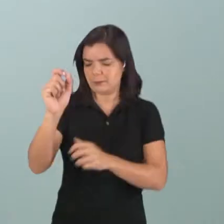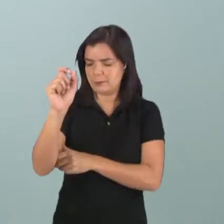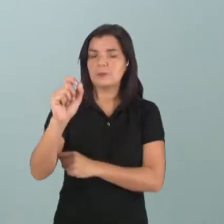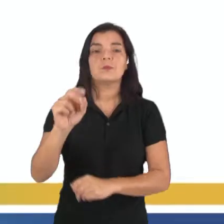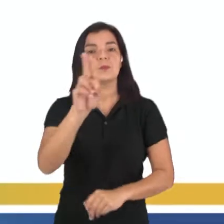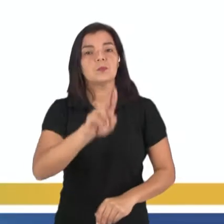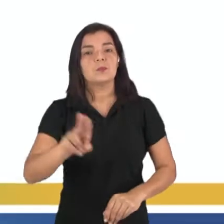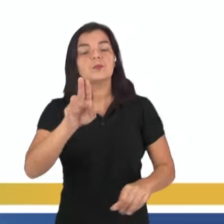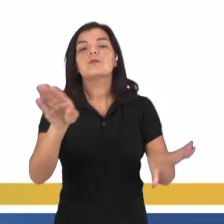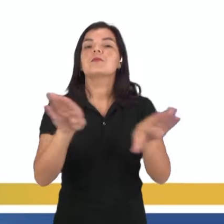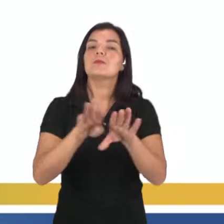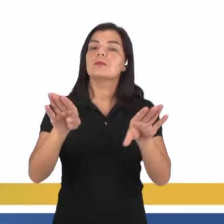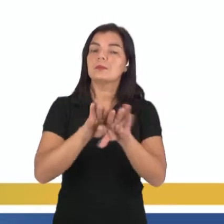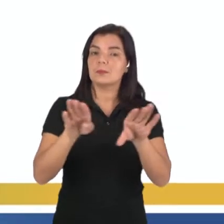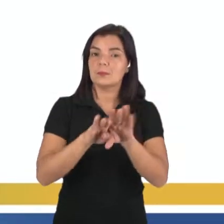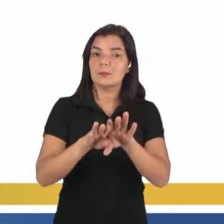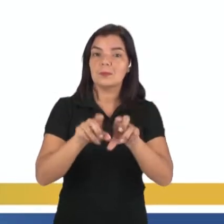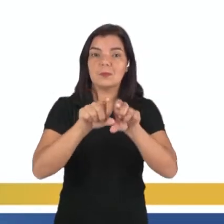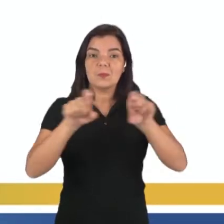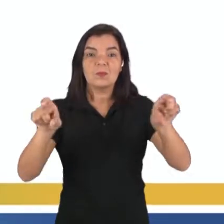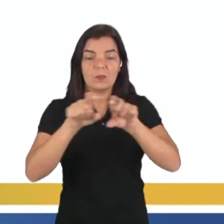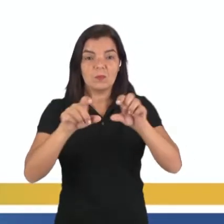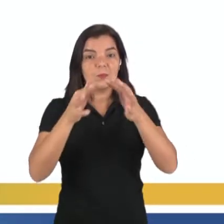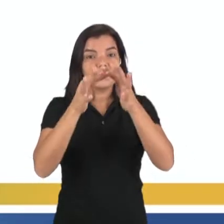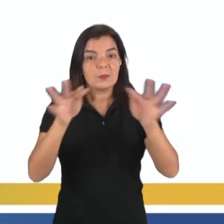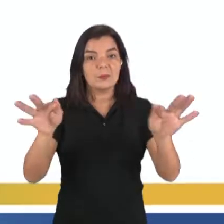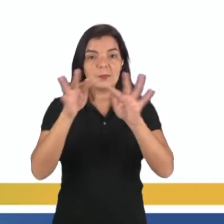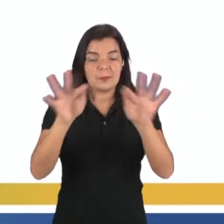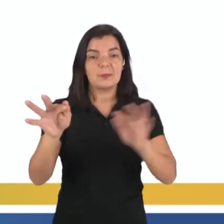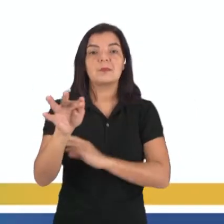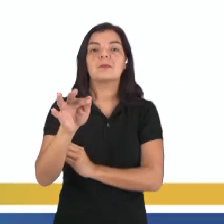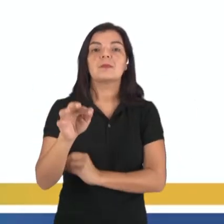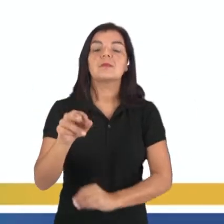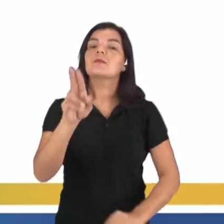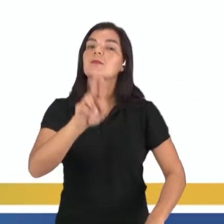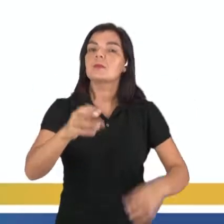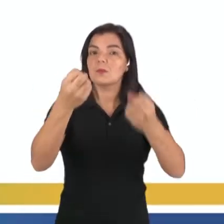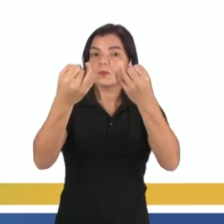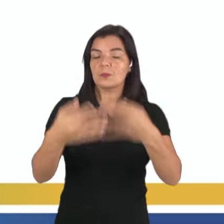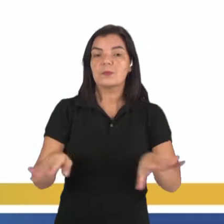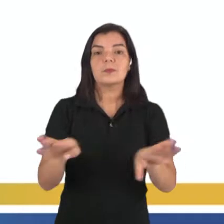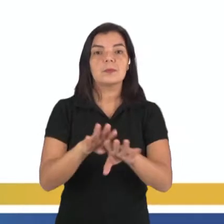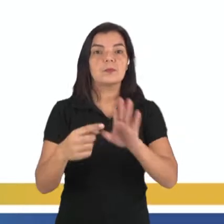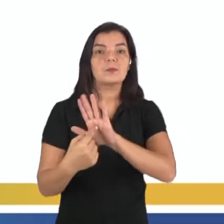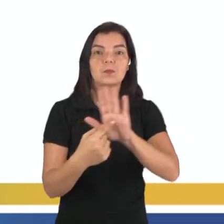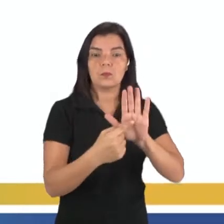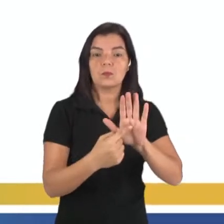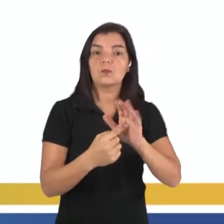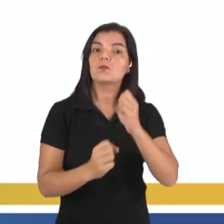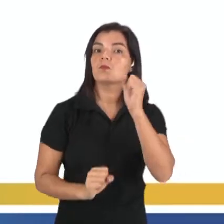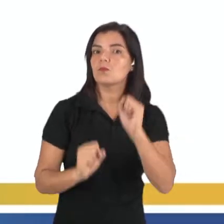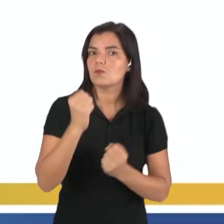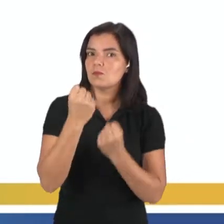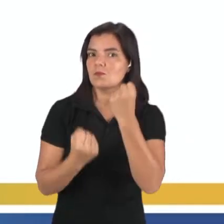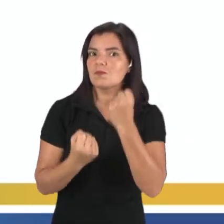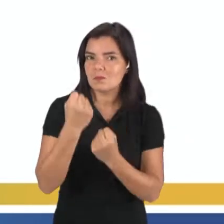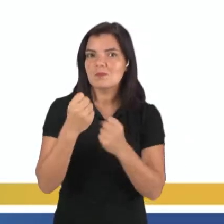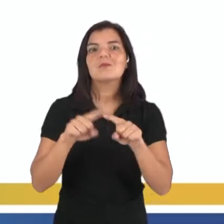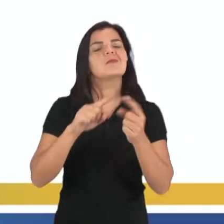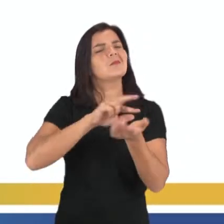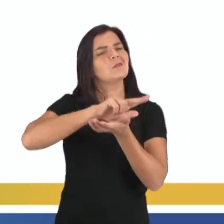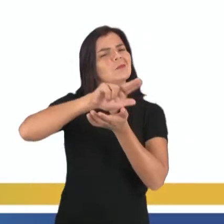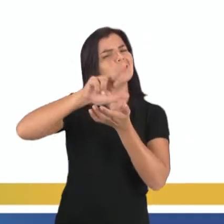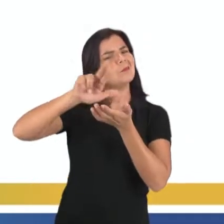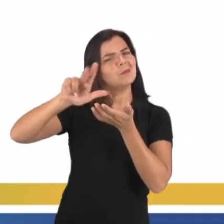que usam também as cordas. Essa frase da frente, ela está especificando, porque lutadores eu tenho muitos, é um termo